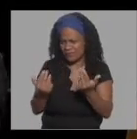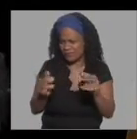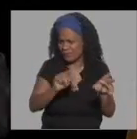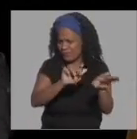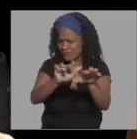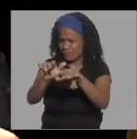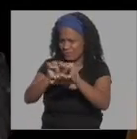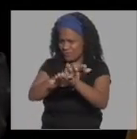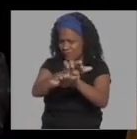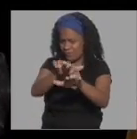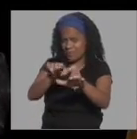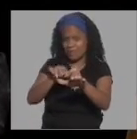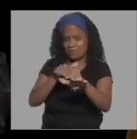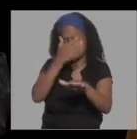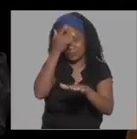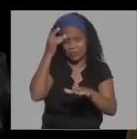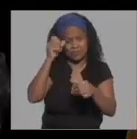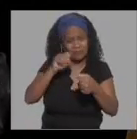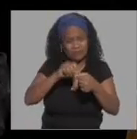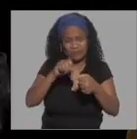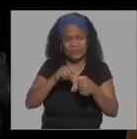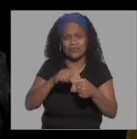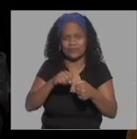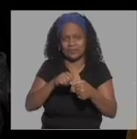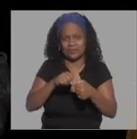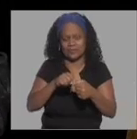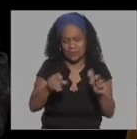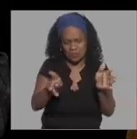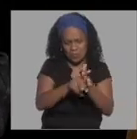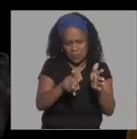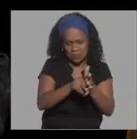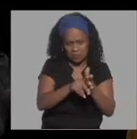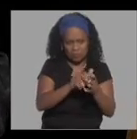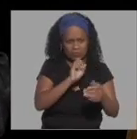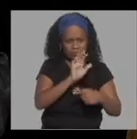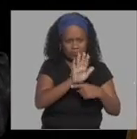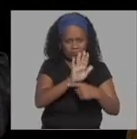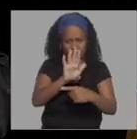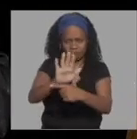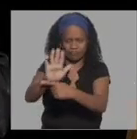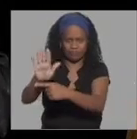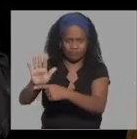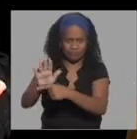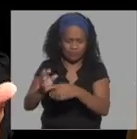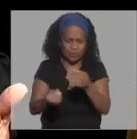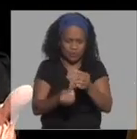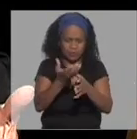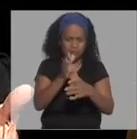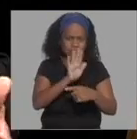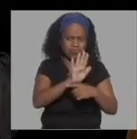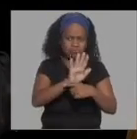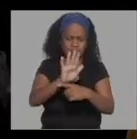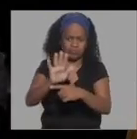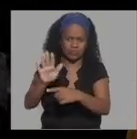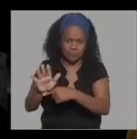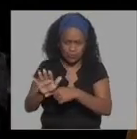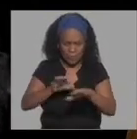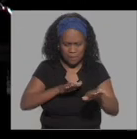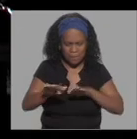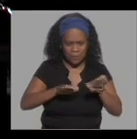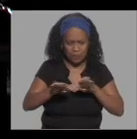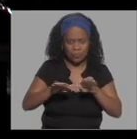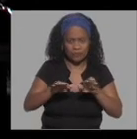movimentos aí todos esses artistas as pessoas se auto produzindo entrando em comissão nacional da verdade por exemplo